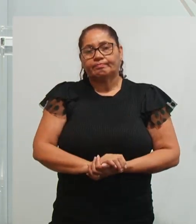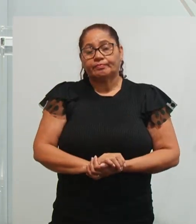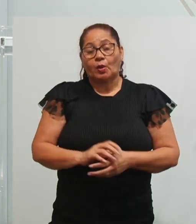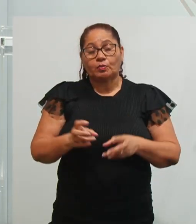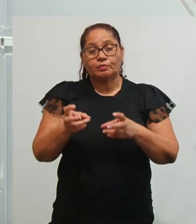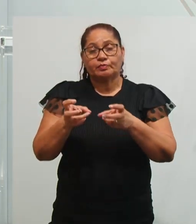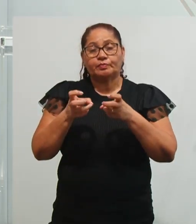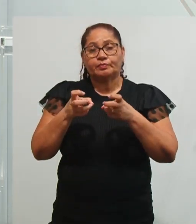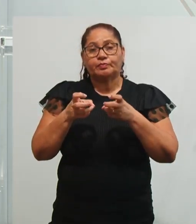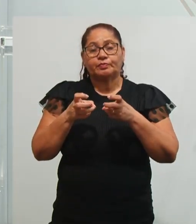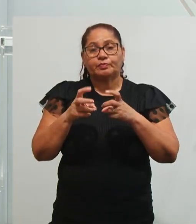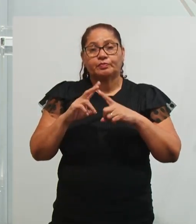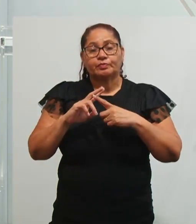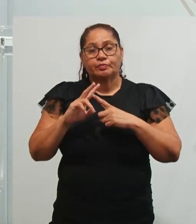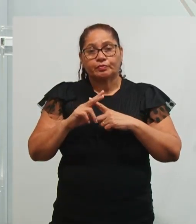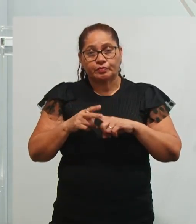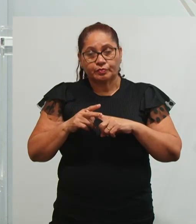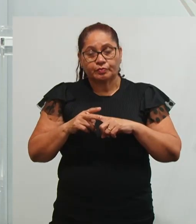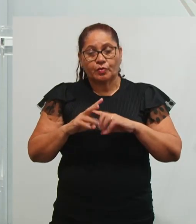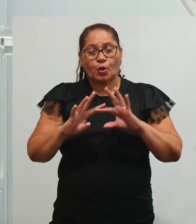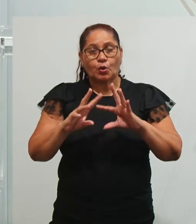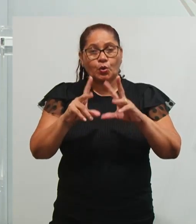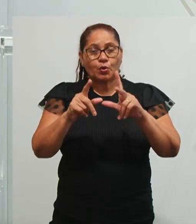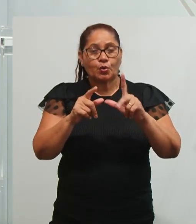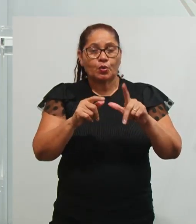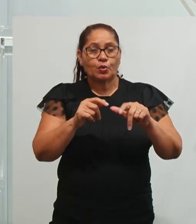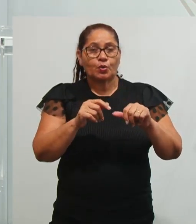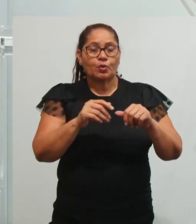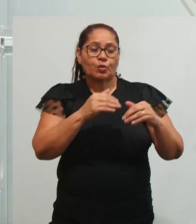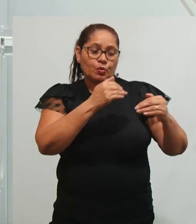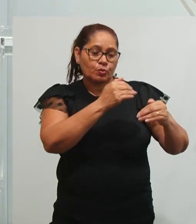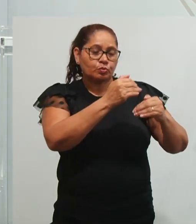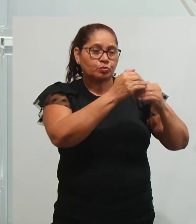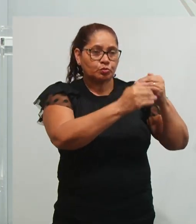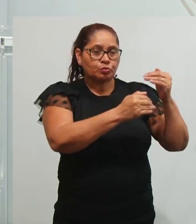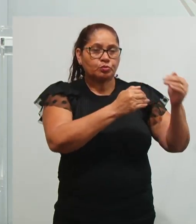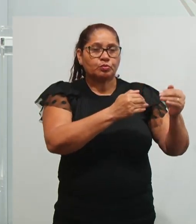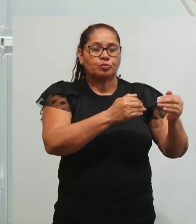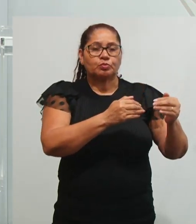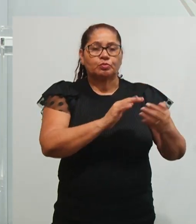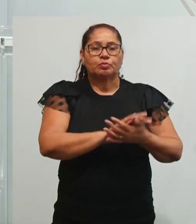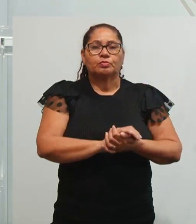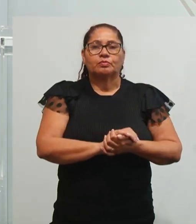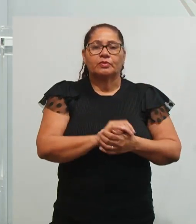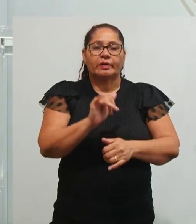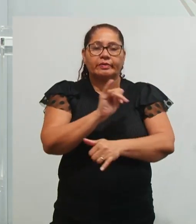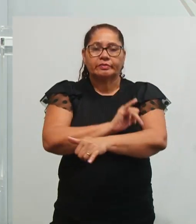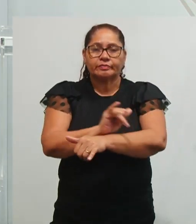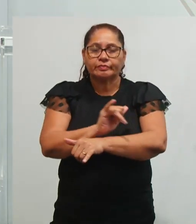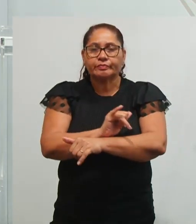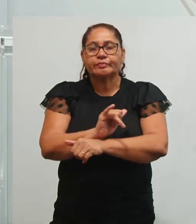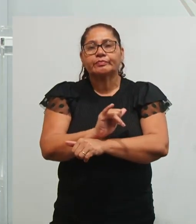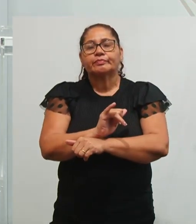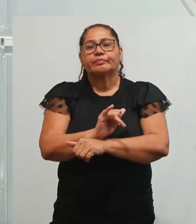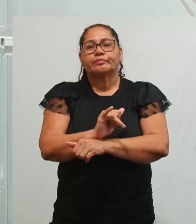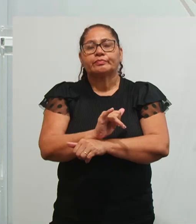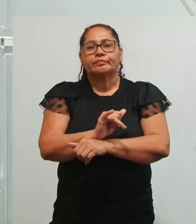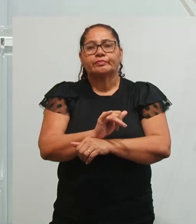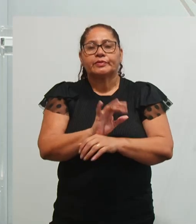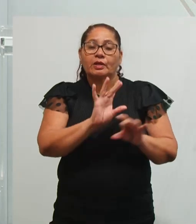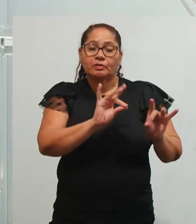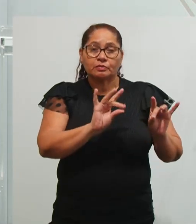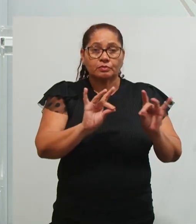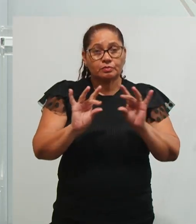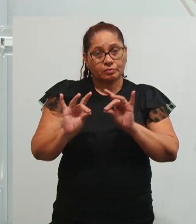que a regulação é todo o processo. A intervenção é aquela estratégia ou aquelas estratégias específicas